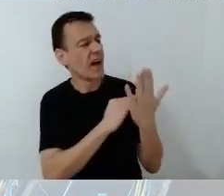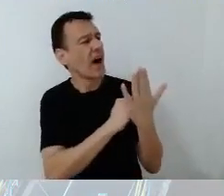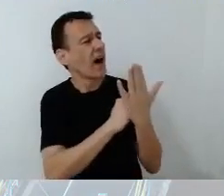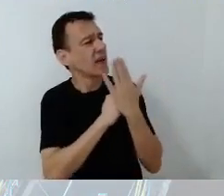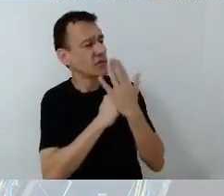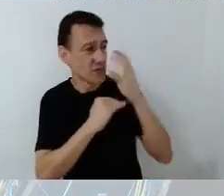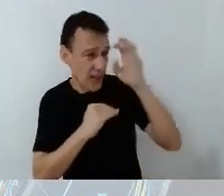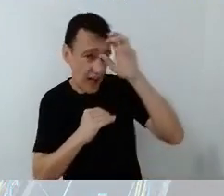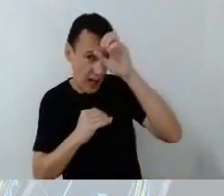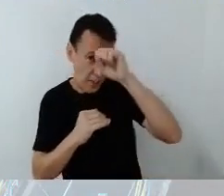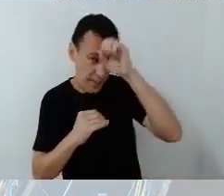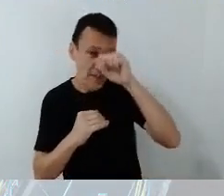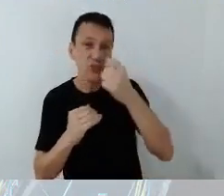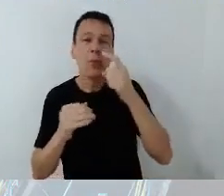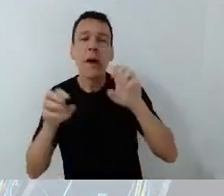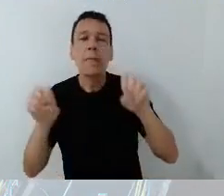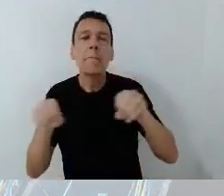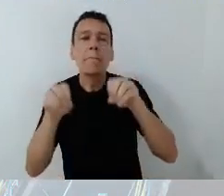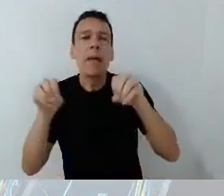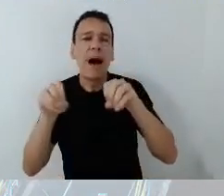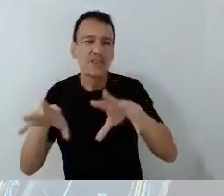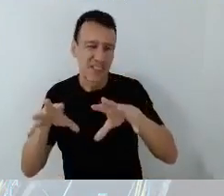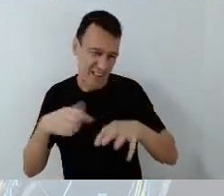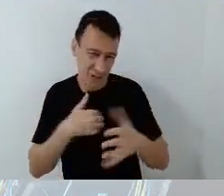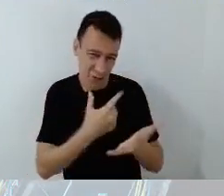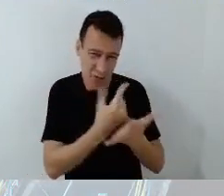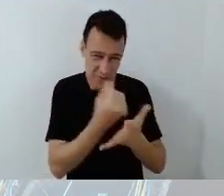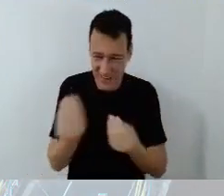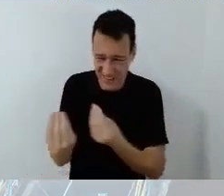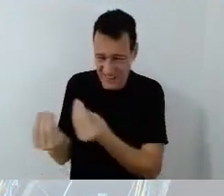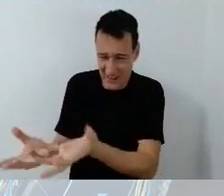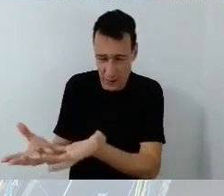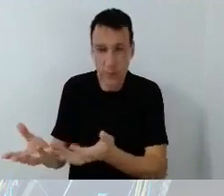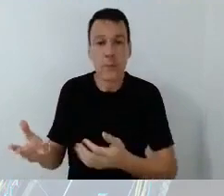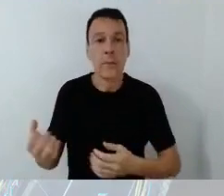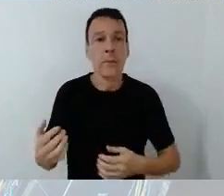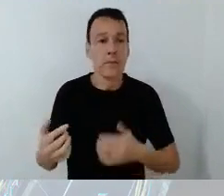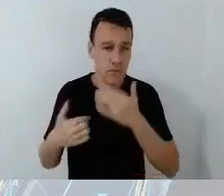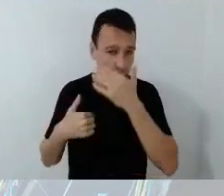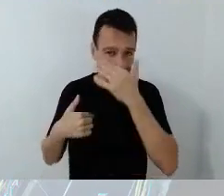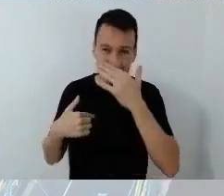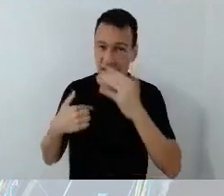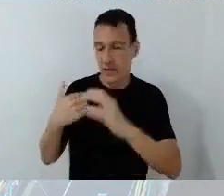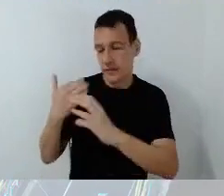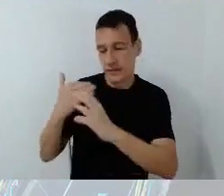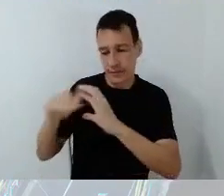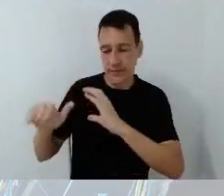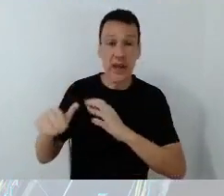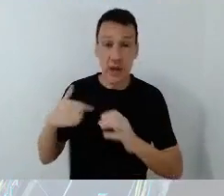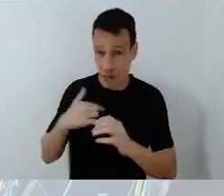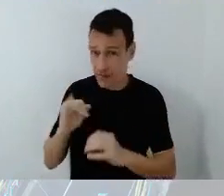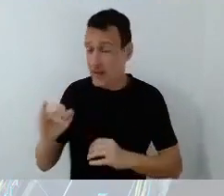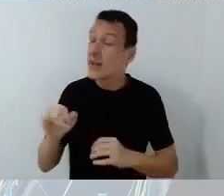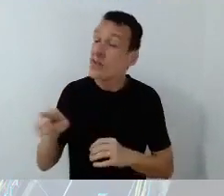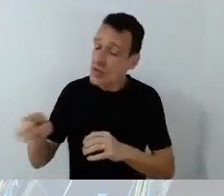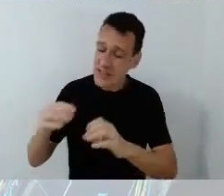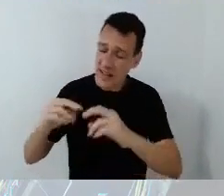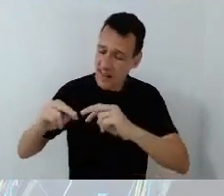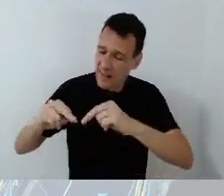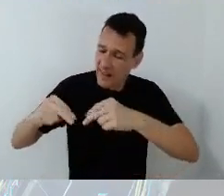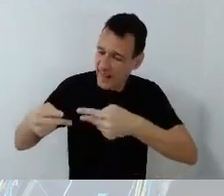de um negócio que eu comprei para ele. Eu falei, claro, vamos lá. Abre o link e assiste o vídeo. Ele estava assistindo o vídeo, eu estava no WhatsApp